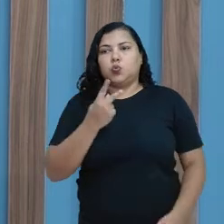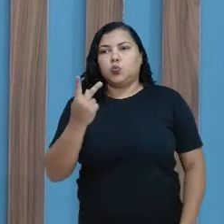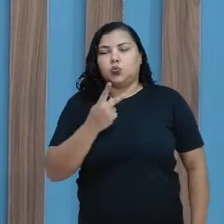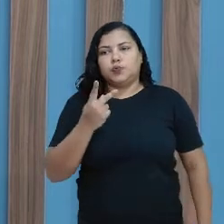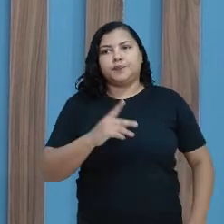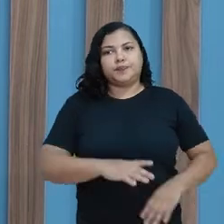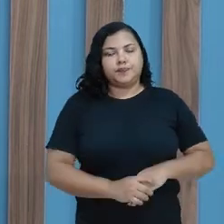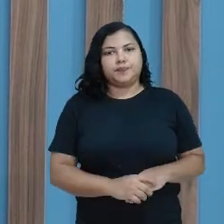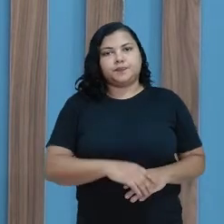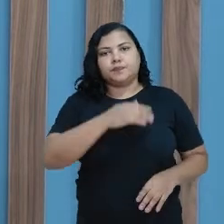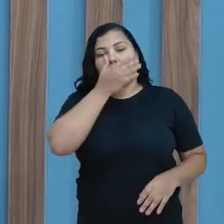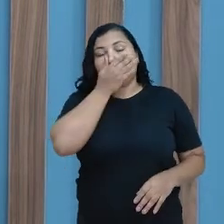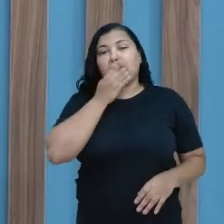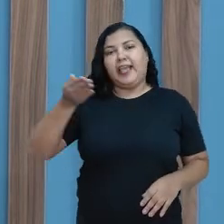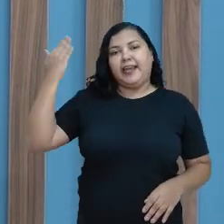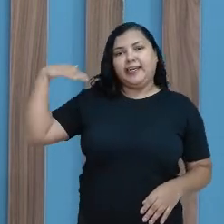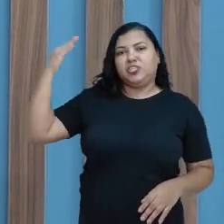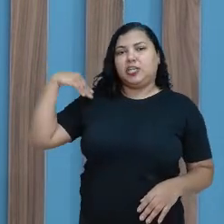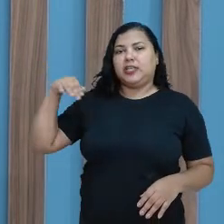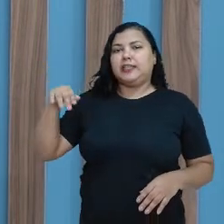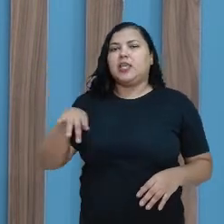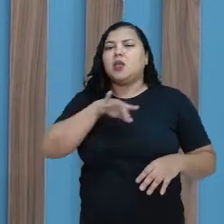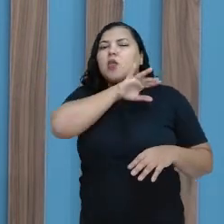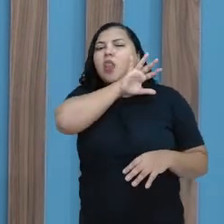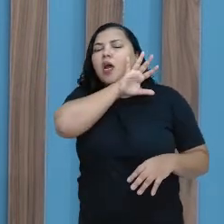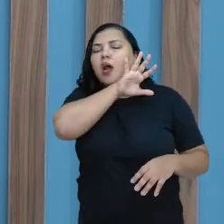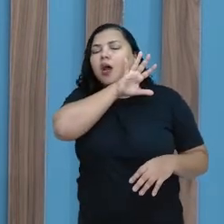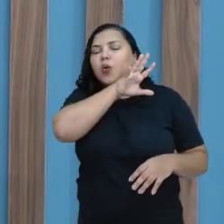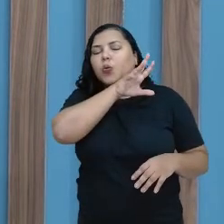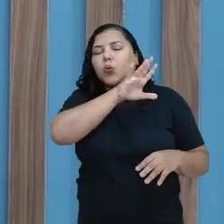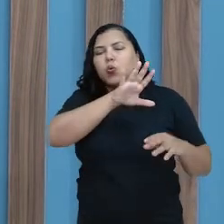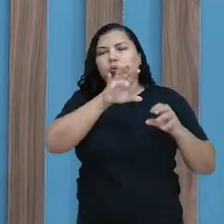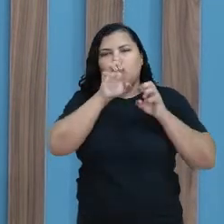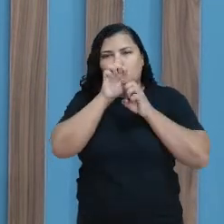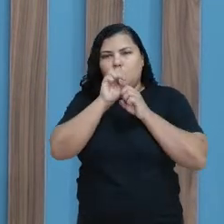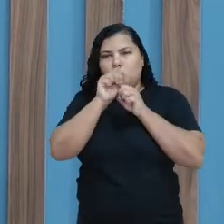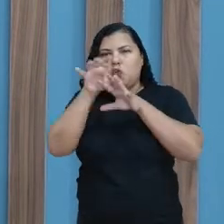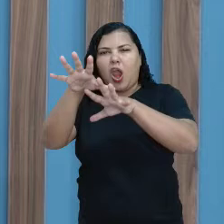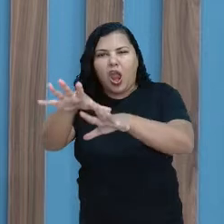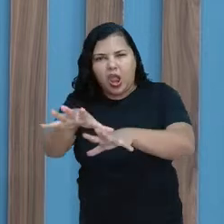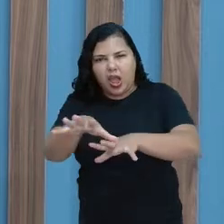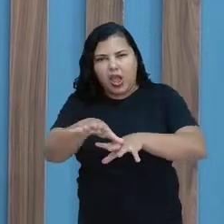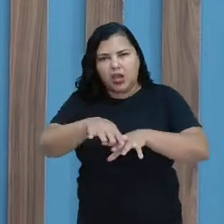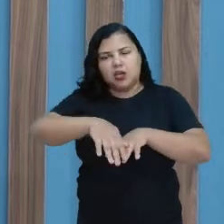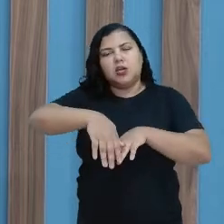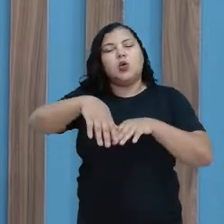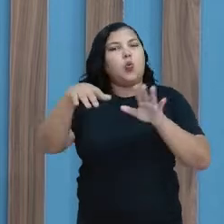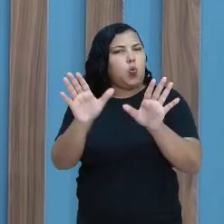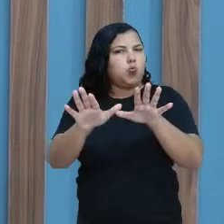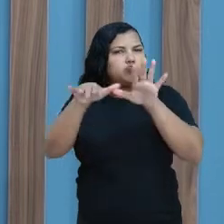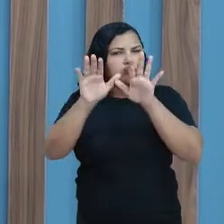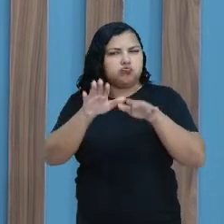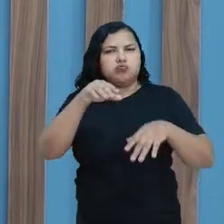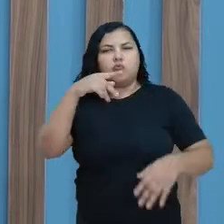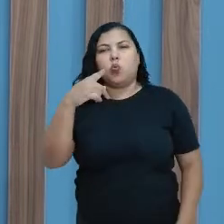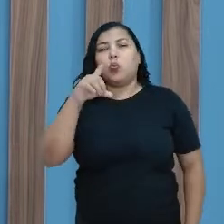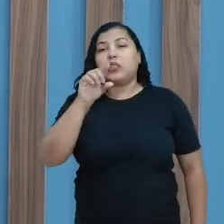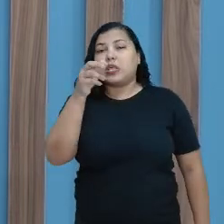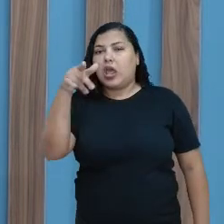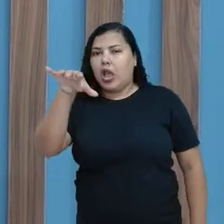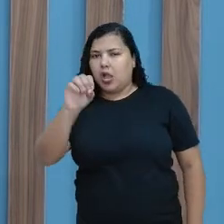guarda imperial, né, os dragões da independência. Então é um quadro que você tem ali elementos que não fazia parte, não estava